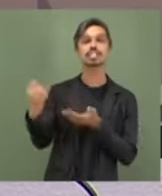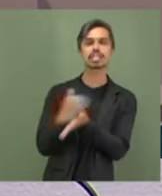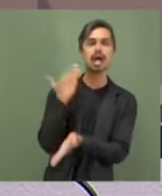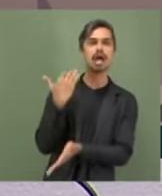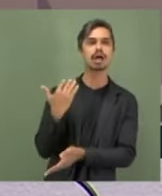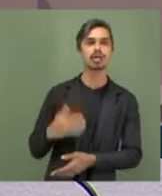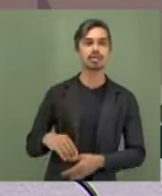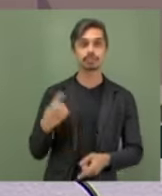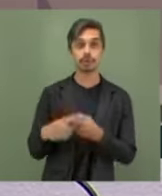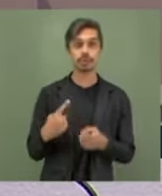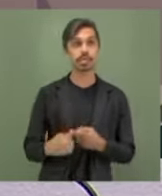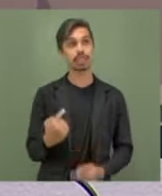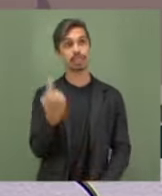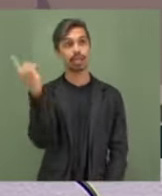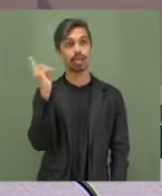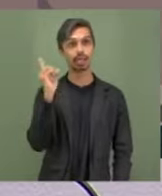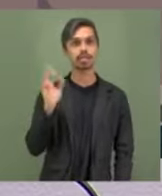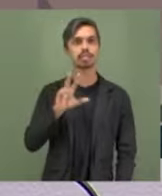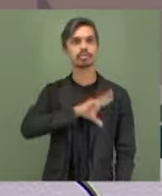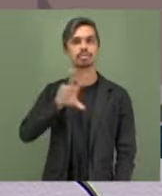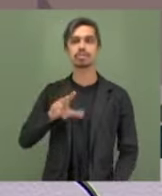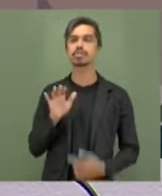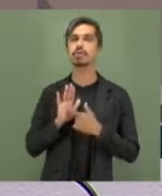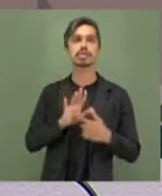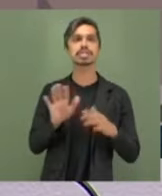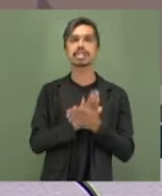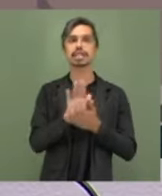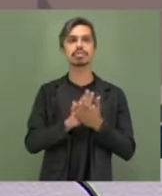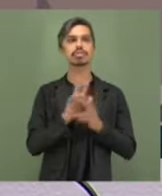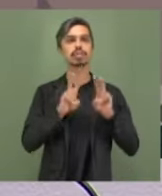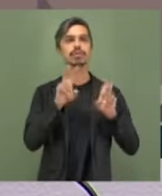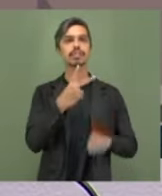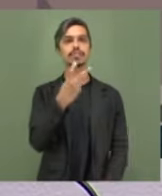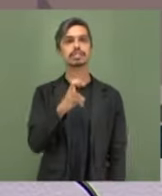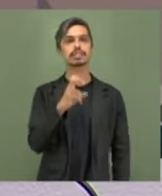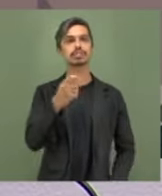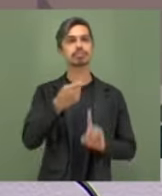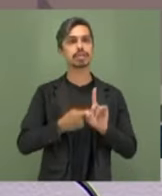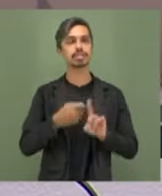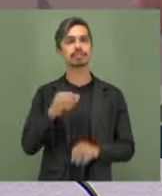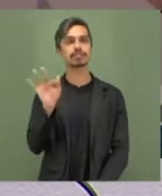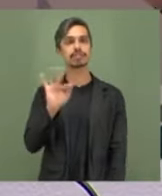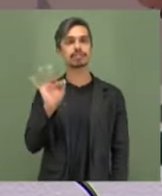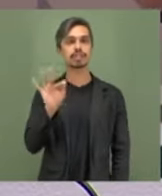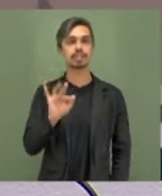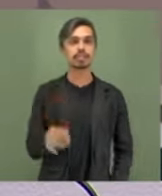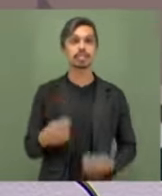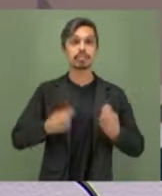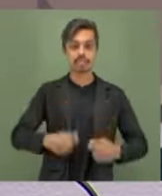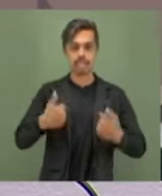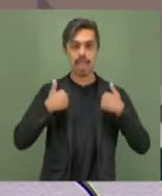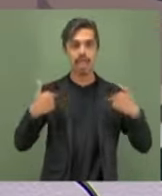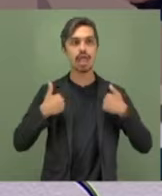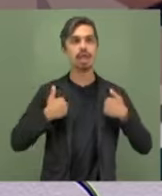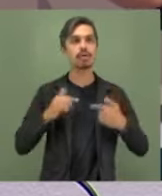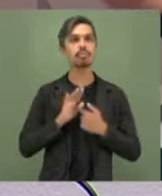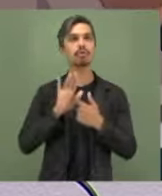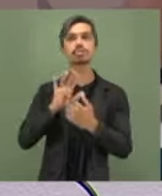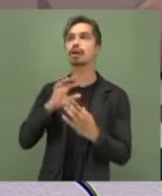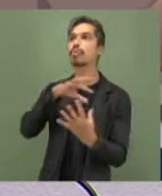as televisões em Portugal não mostraram nada sobre o 25 de fevereiro em São Paulo. Teve que ser o Sérgio Tavares a mostrar ao mundo